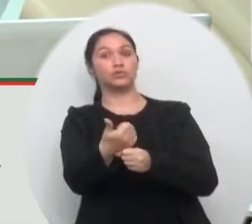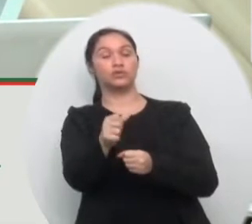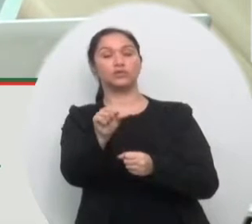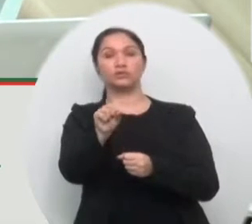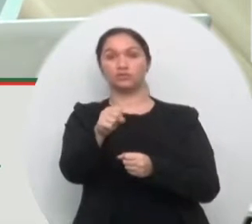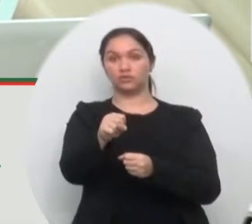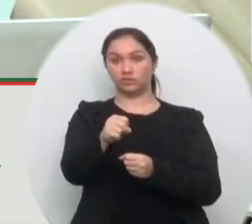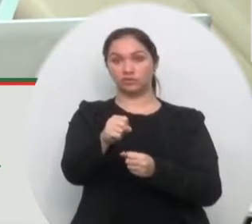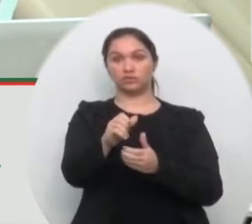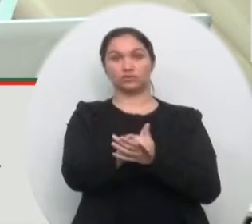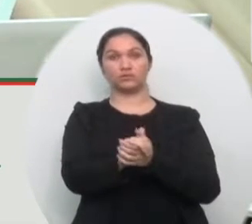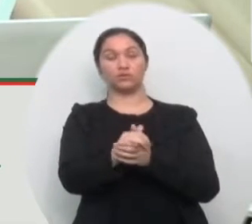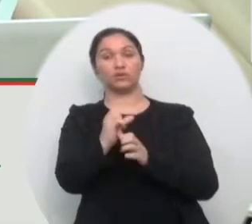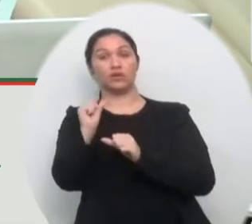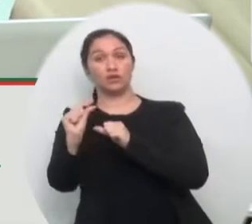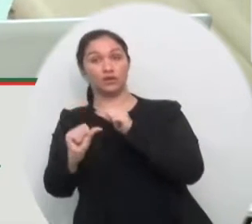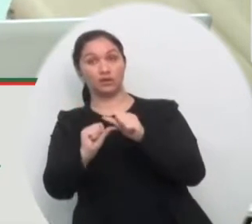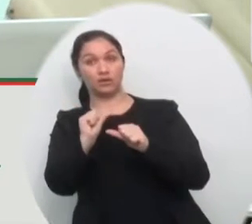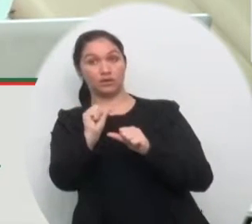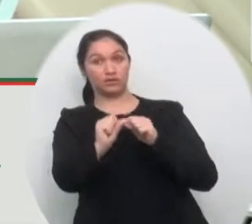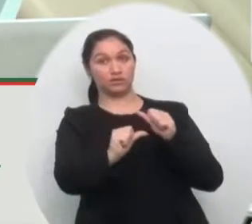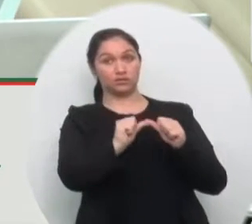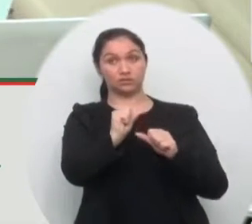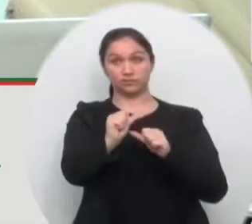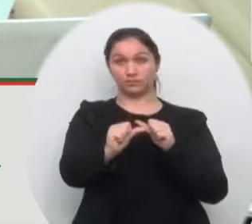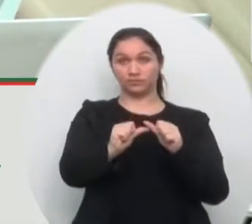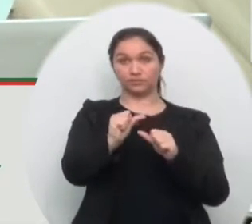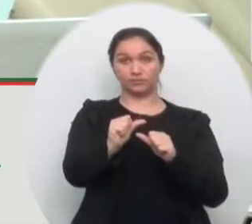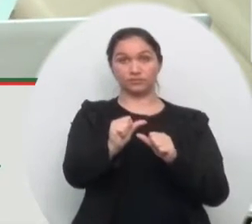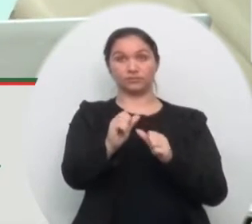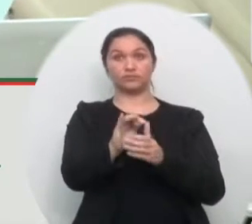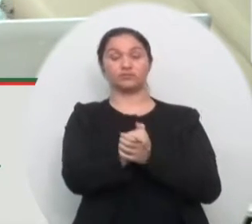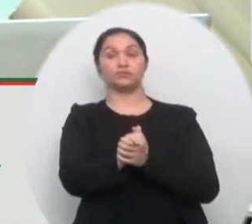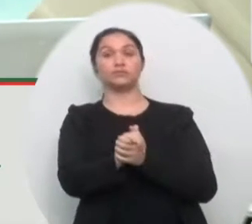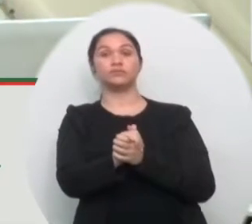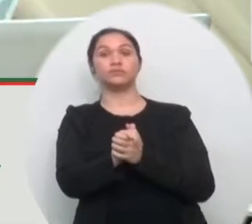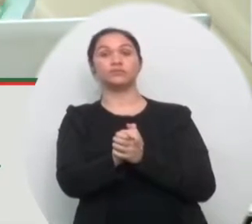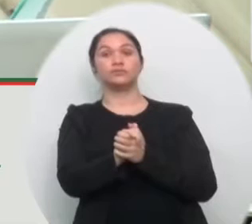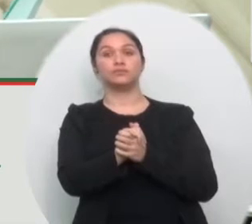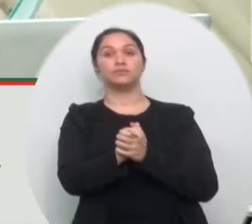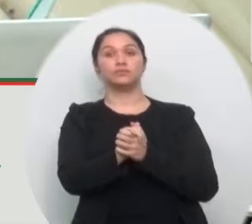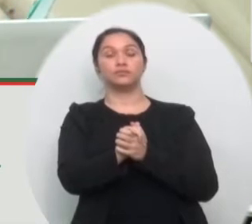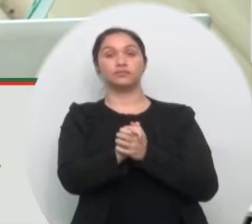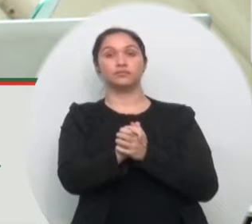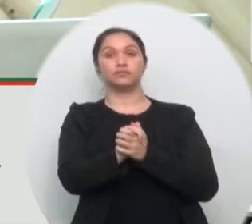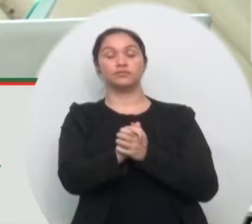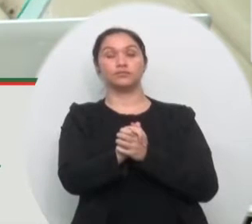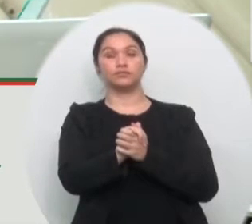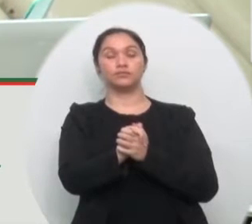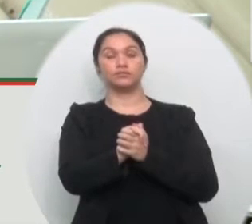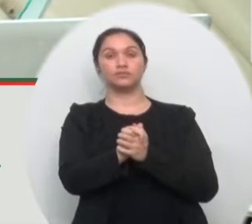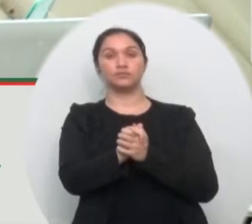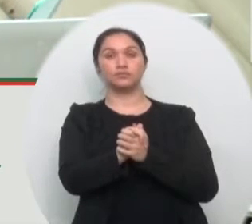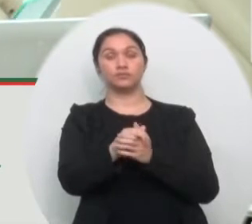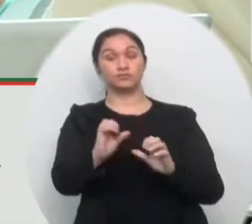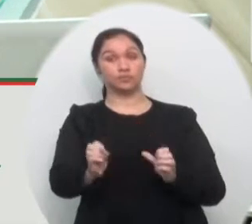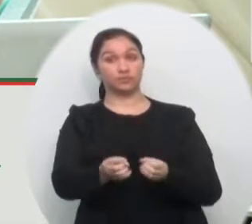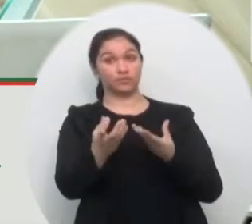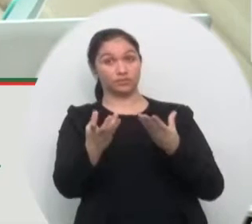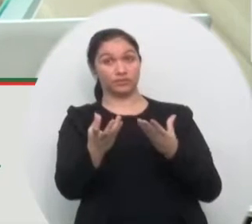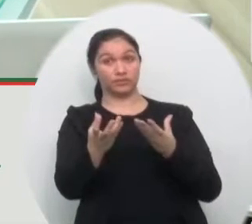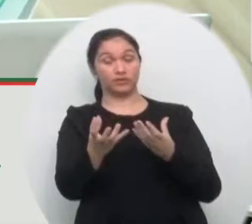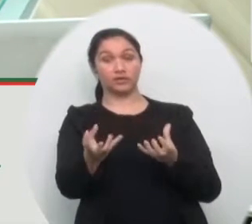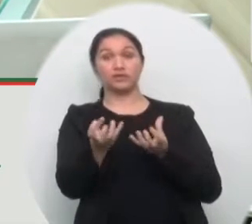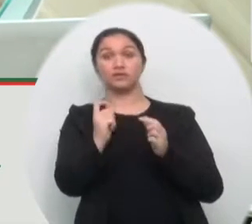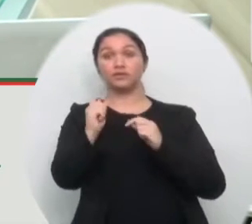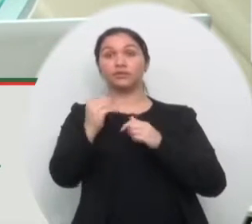autoriza alterar afetações de imóveis do patrimônio público municipal e da outras providências. Com tal medida, propõe-se novamente a